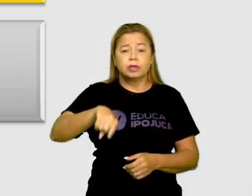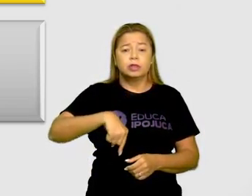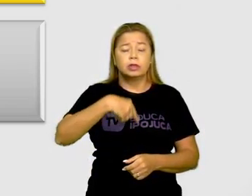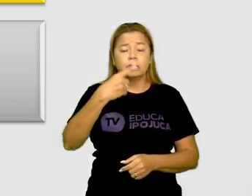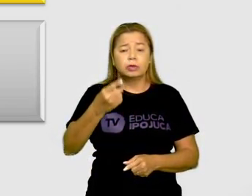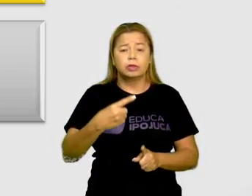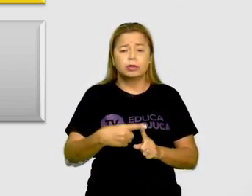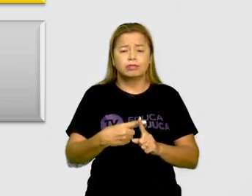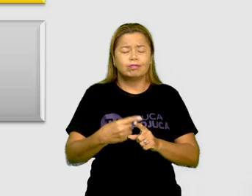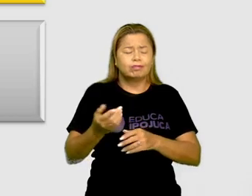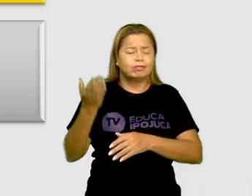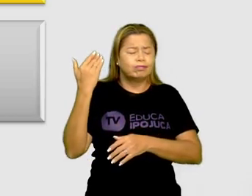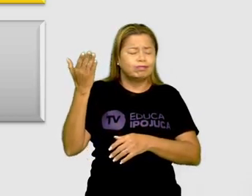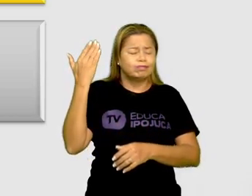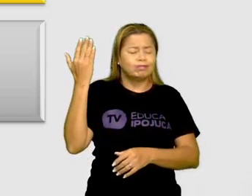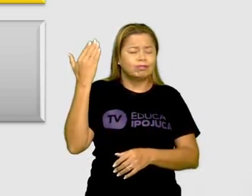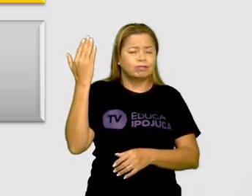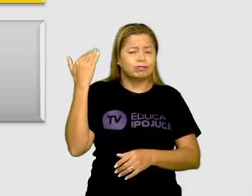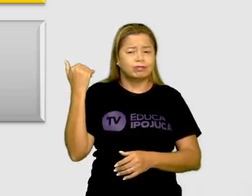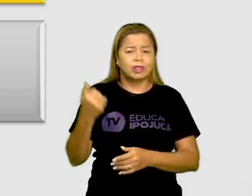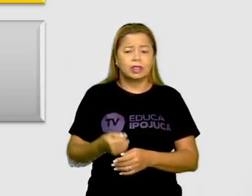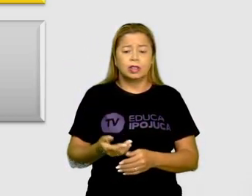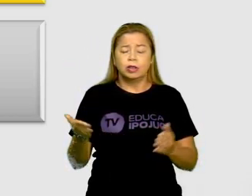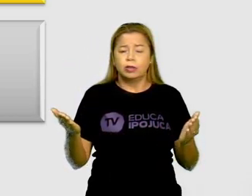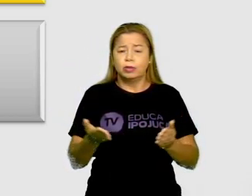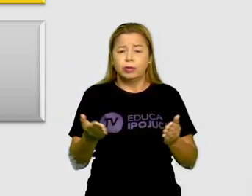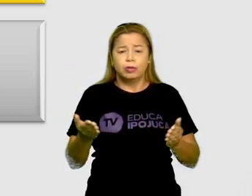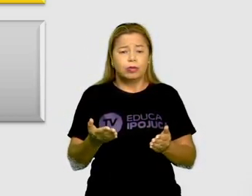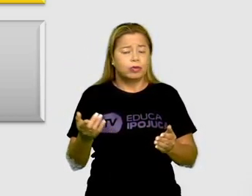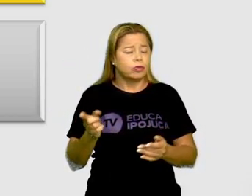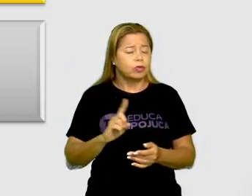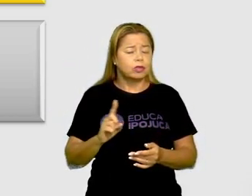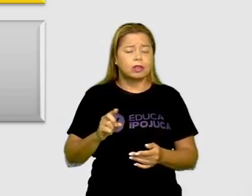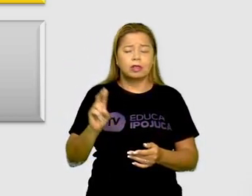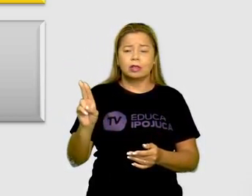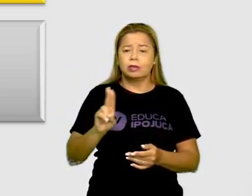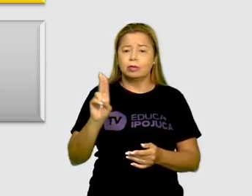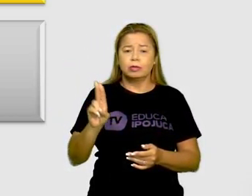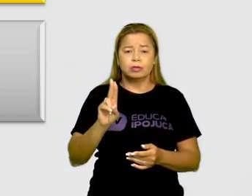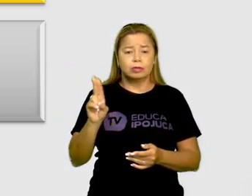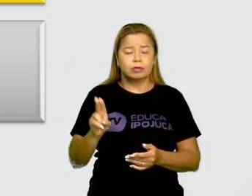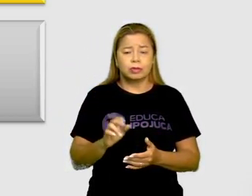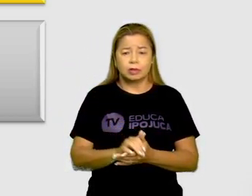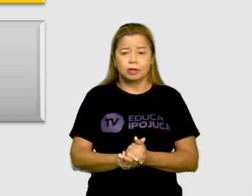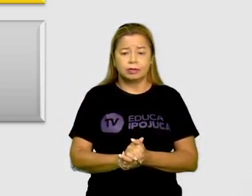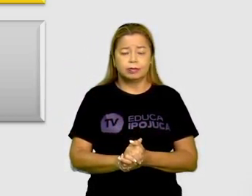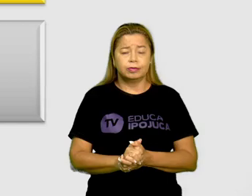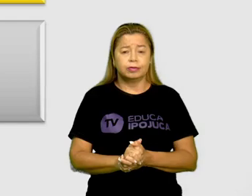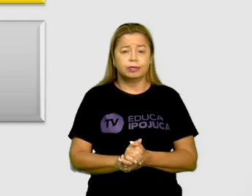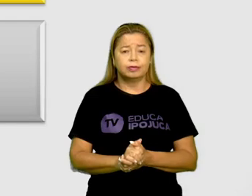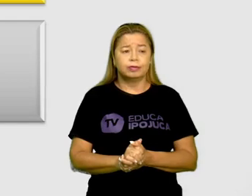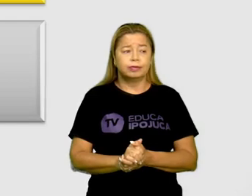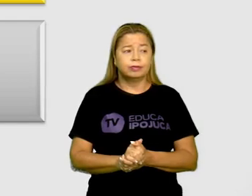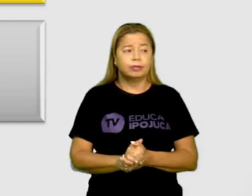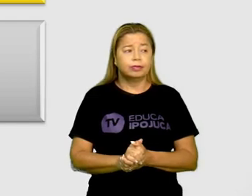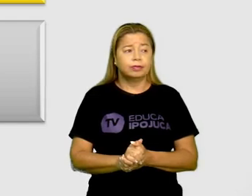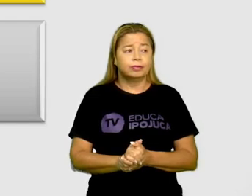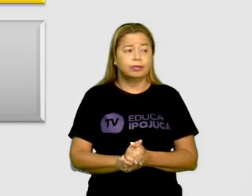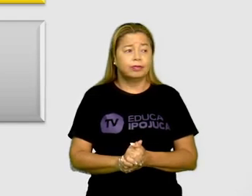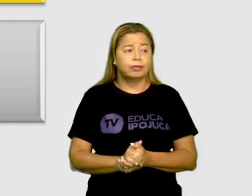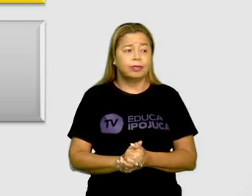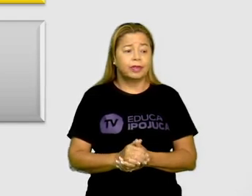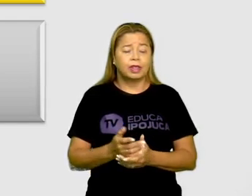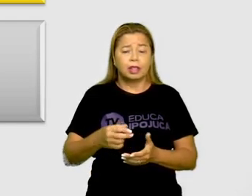mais antigas que deixaram de ser usadas, mas que já foram muito utilizadas, como, por exemplo, o côvado,